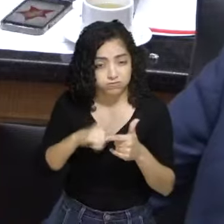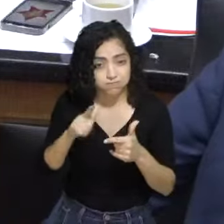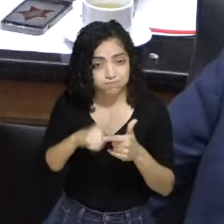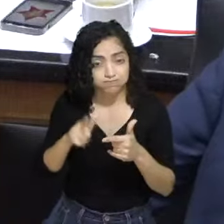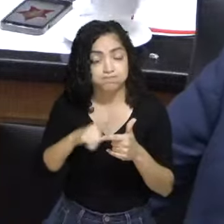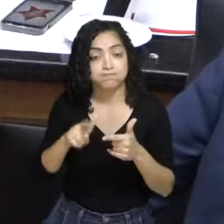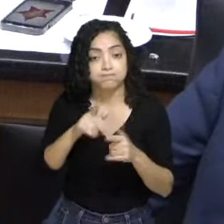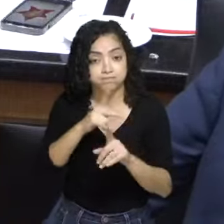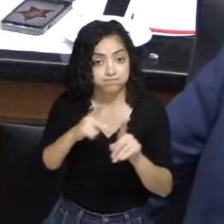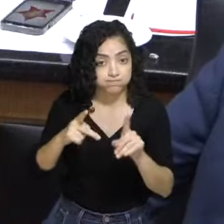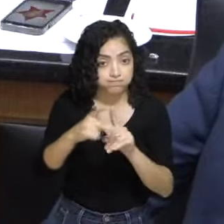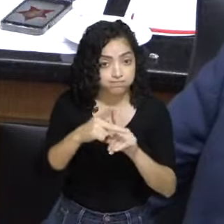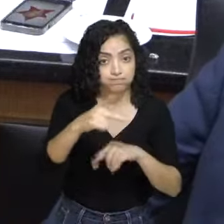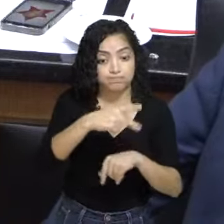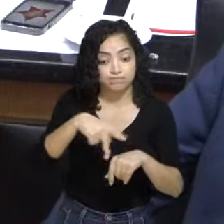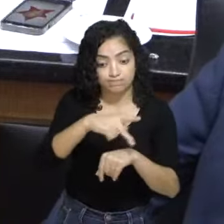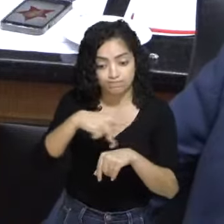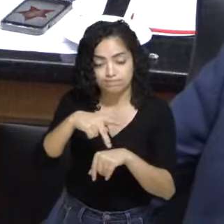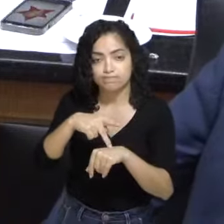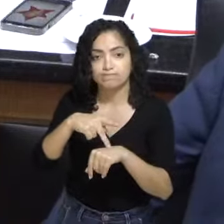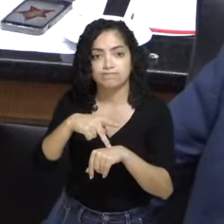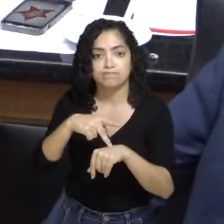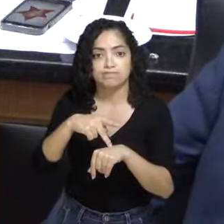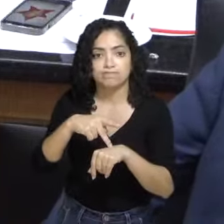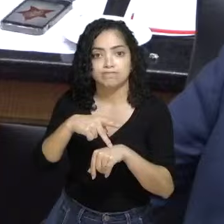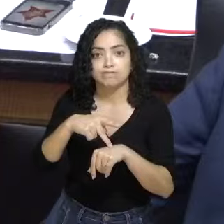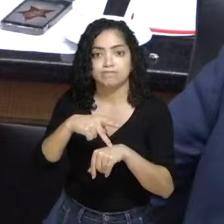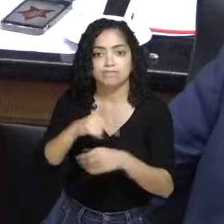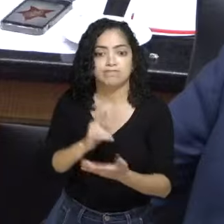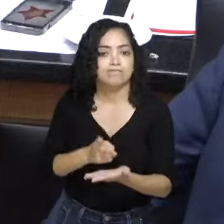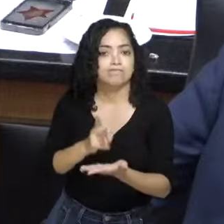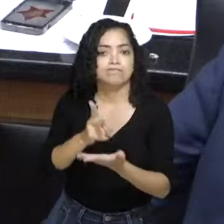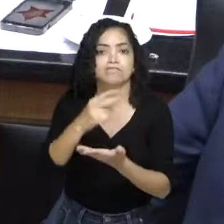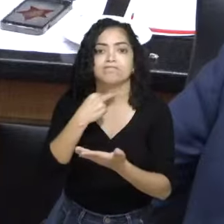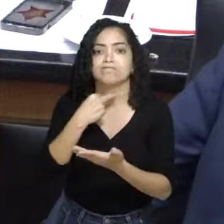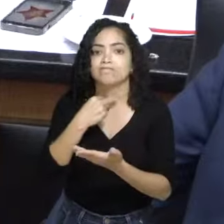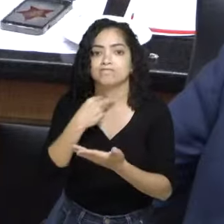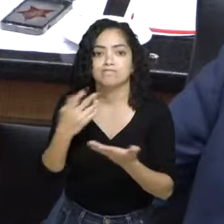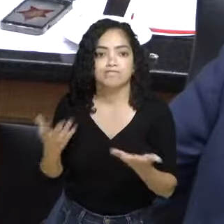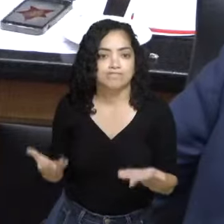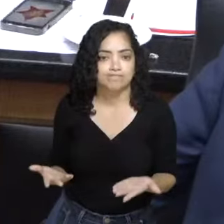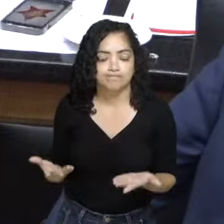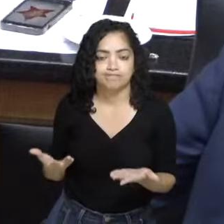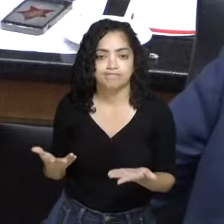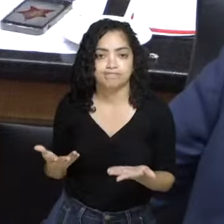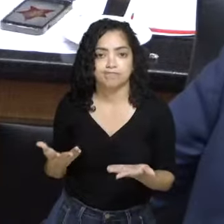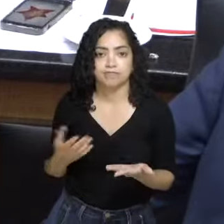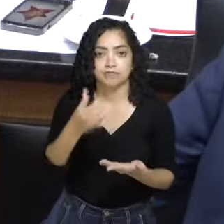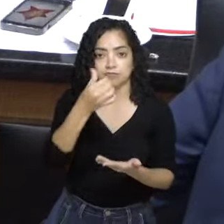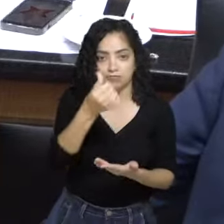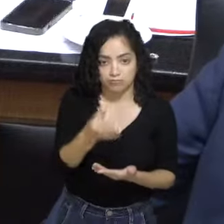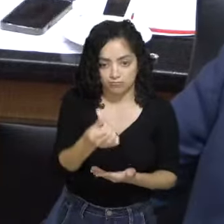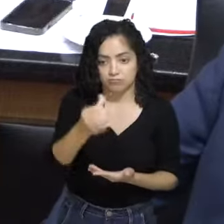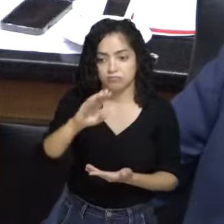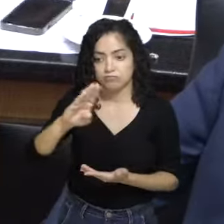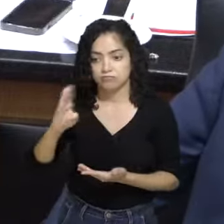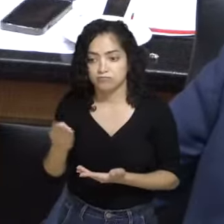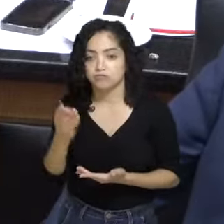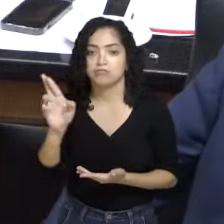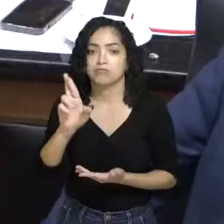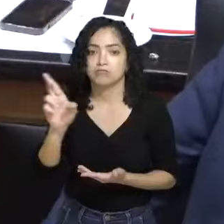e no país que é insustentável. E hoje nós temos um rombo no estado de 6 bilhões de